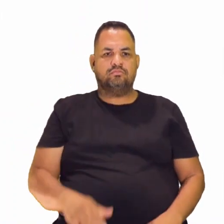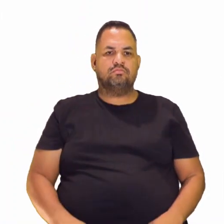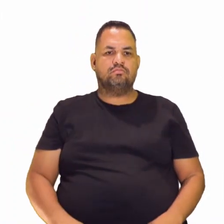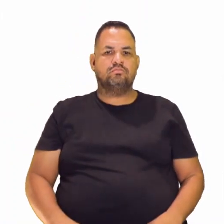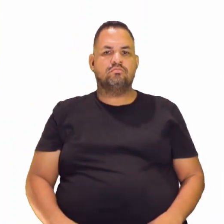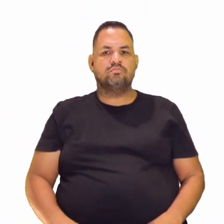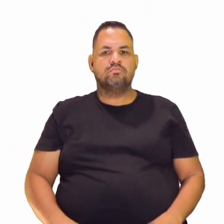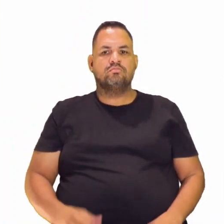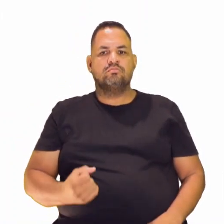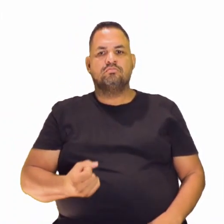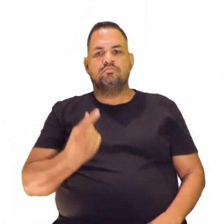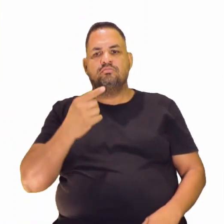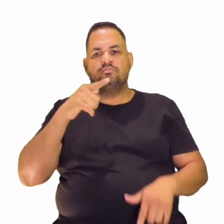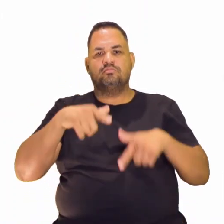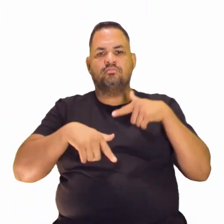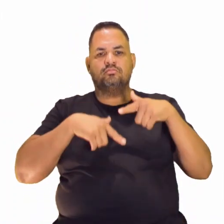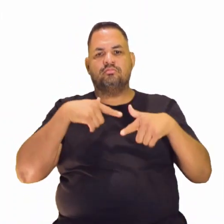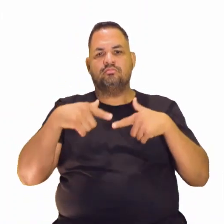alguns trabalhos